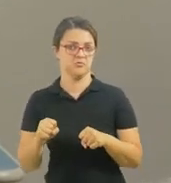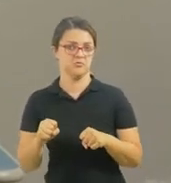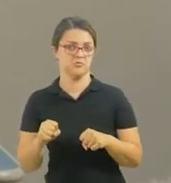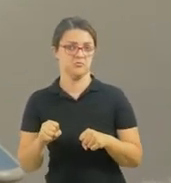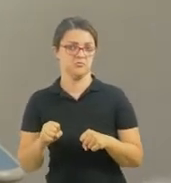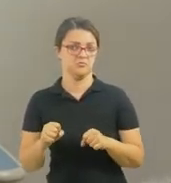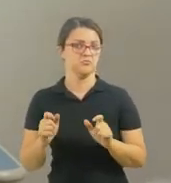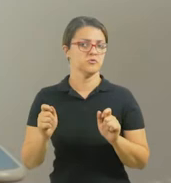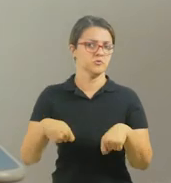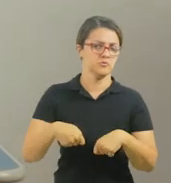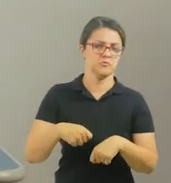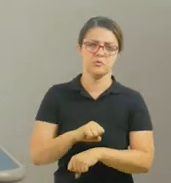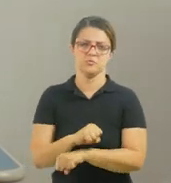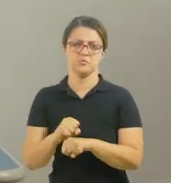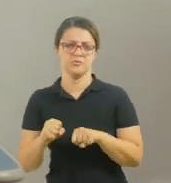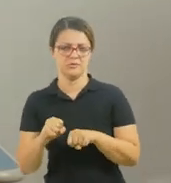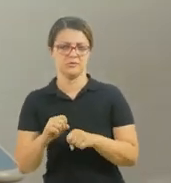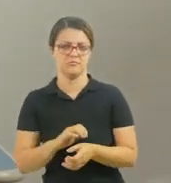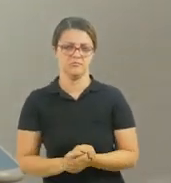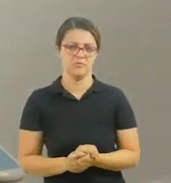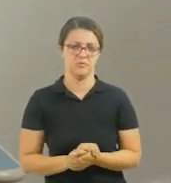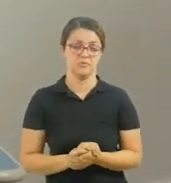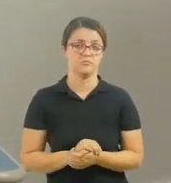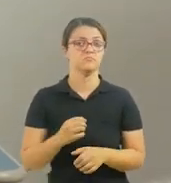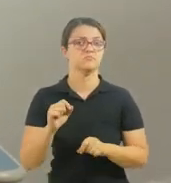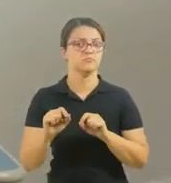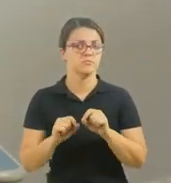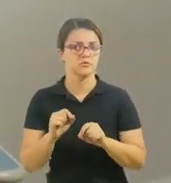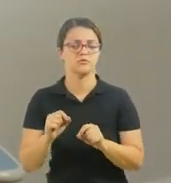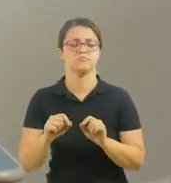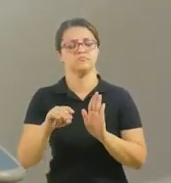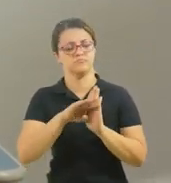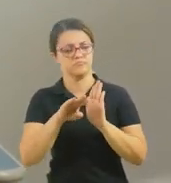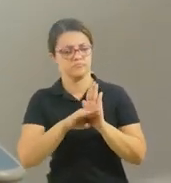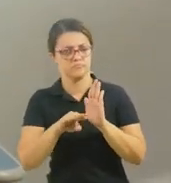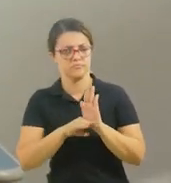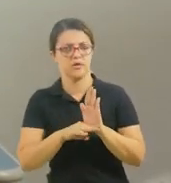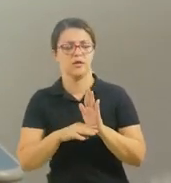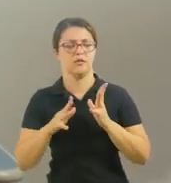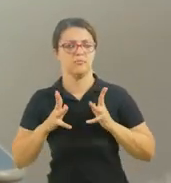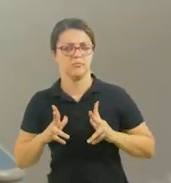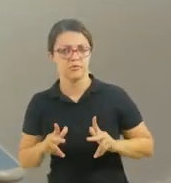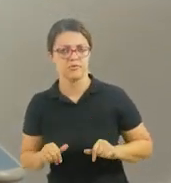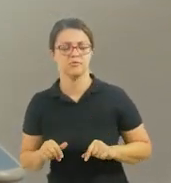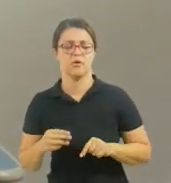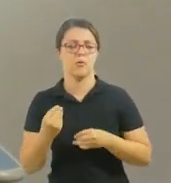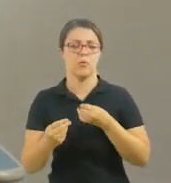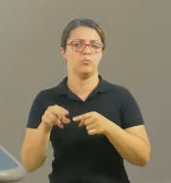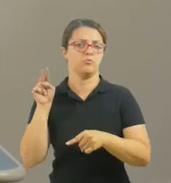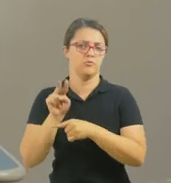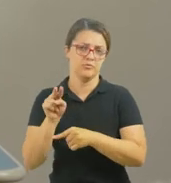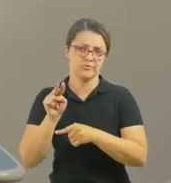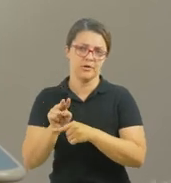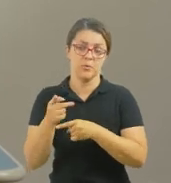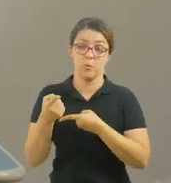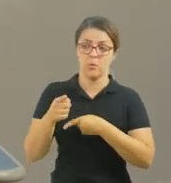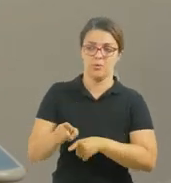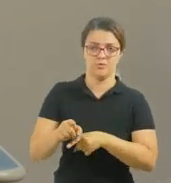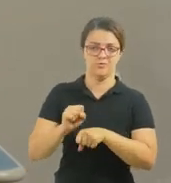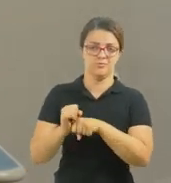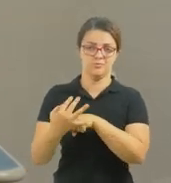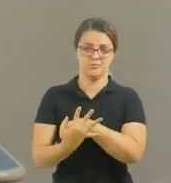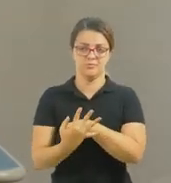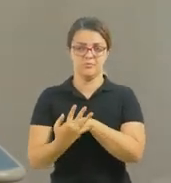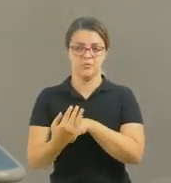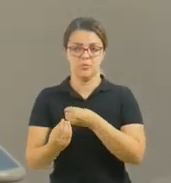com o autocuidado, a gente vai trabalhar a higiene, a proteção contra o Covid-19, né? E